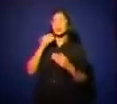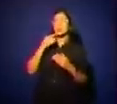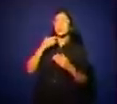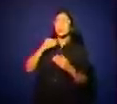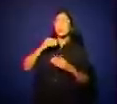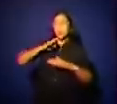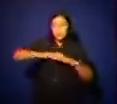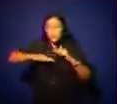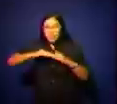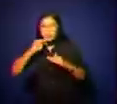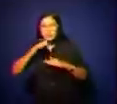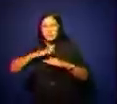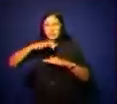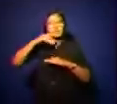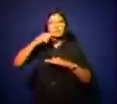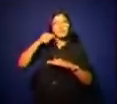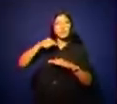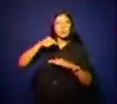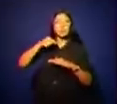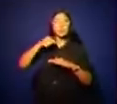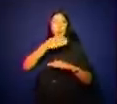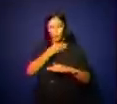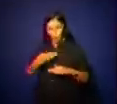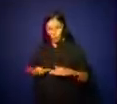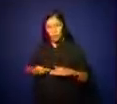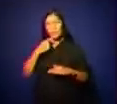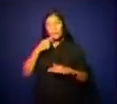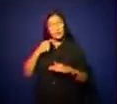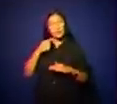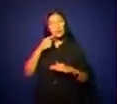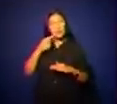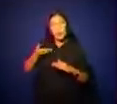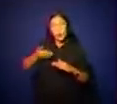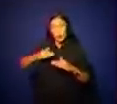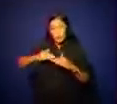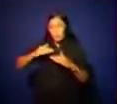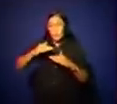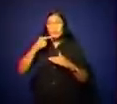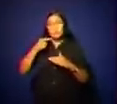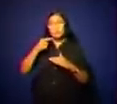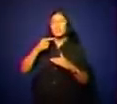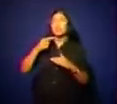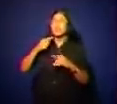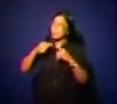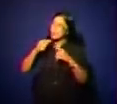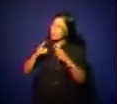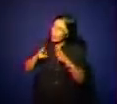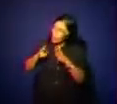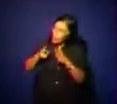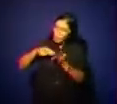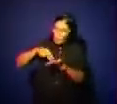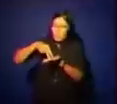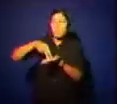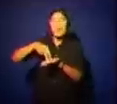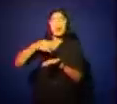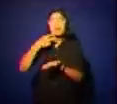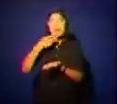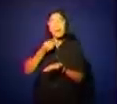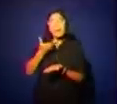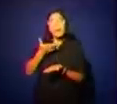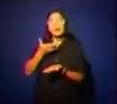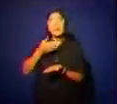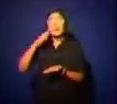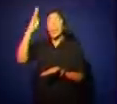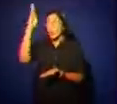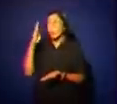a primeira mudança de governo gera mais ruído mesmo mas quando isso sobrevive navega muito bem o Brasil